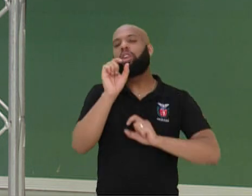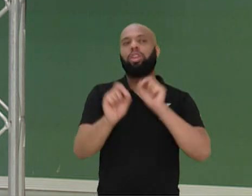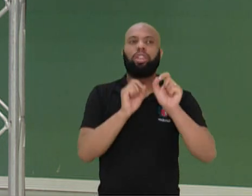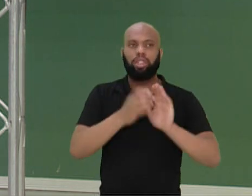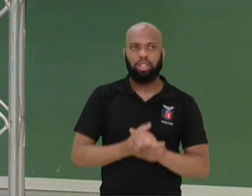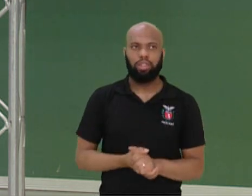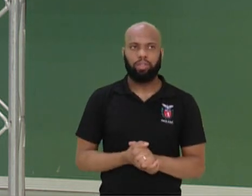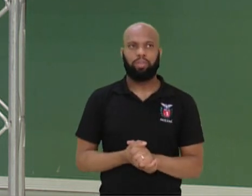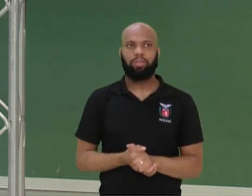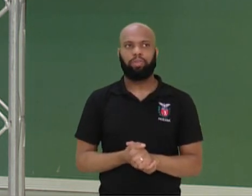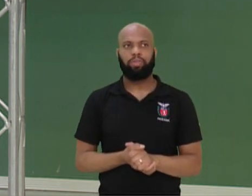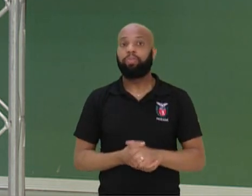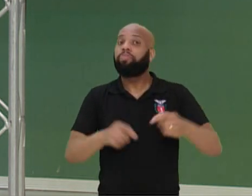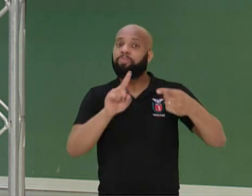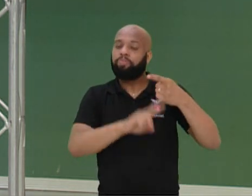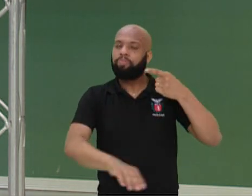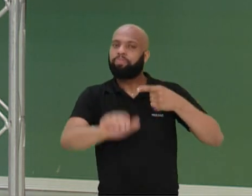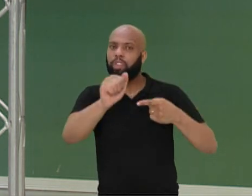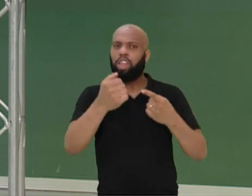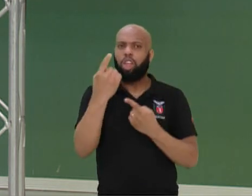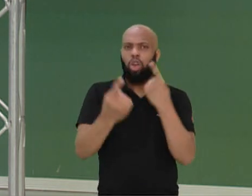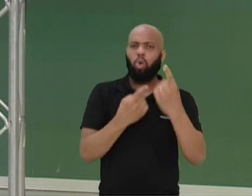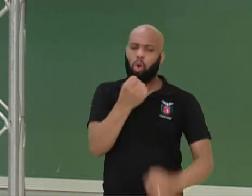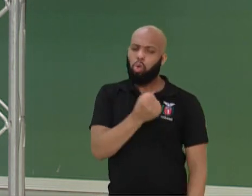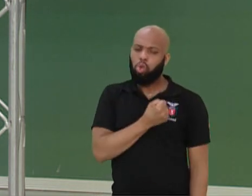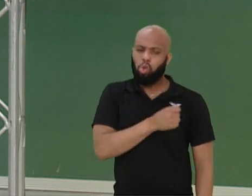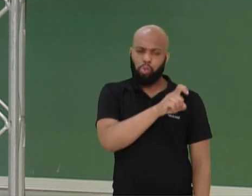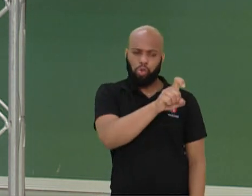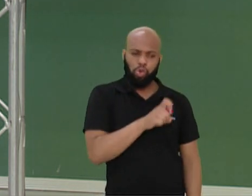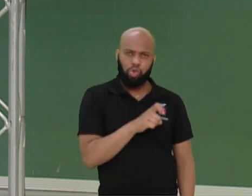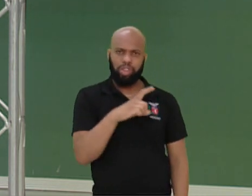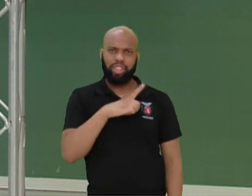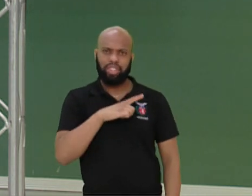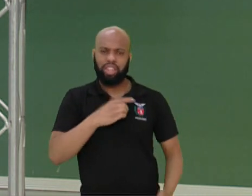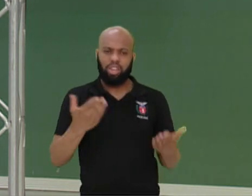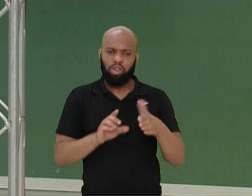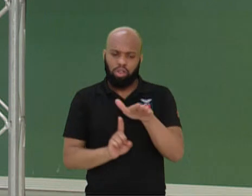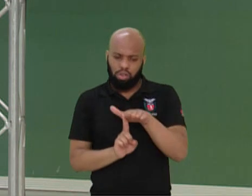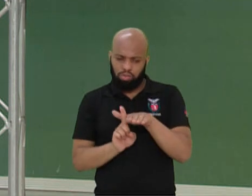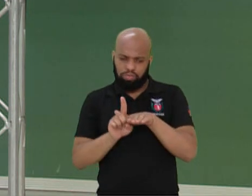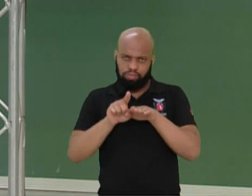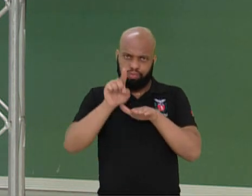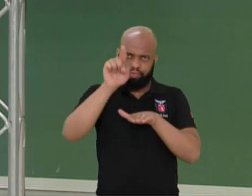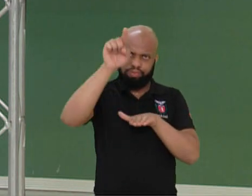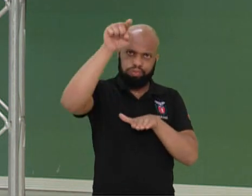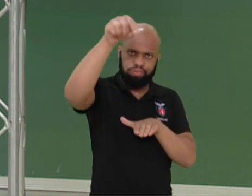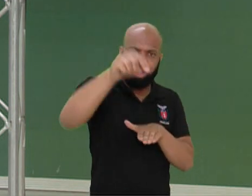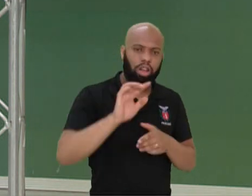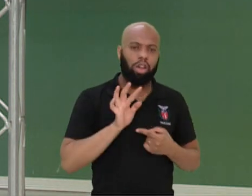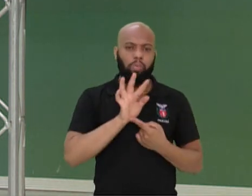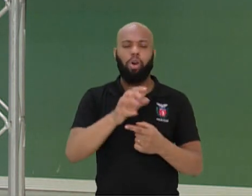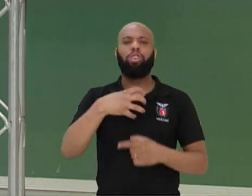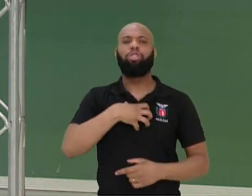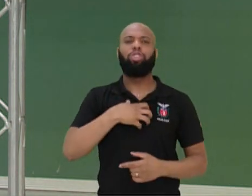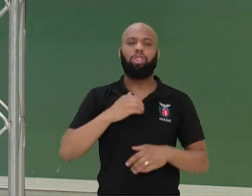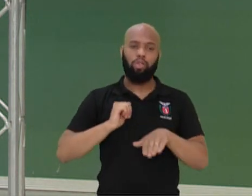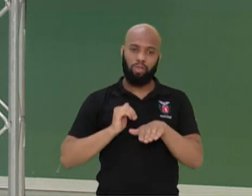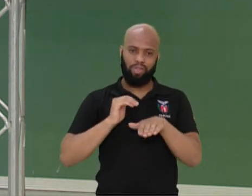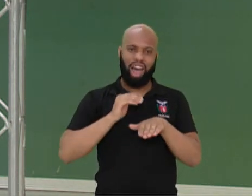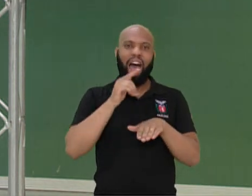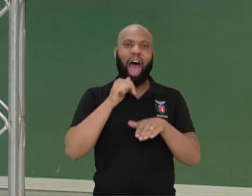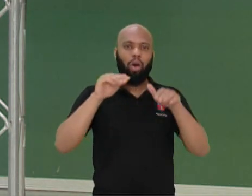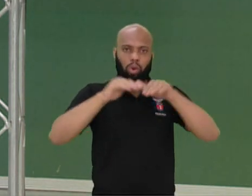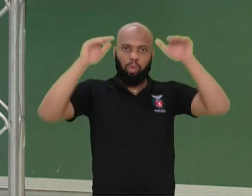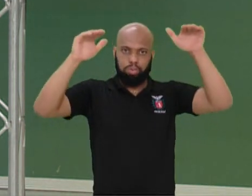perguntas? Para quais valores de x esse míssil descreve uma trajetória fora da água?